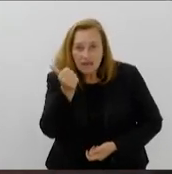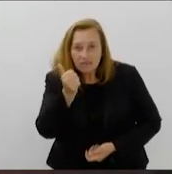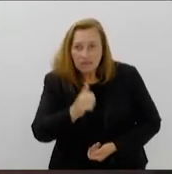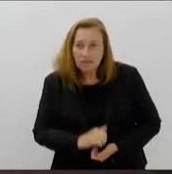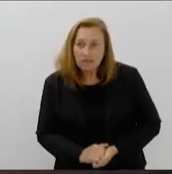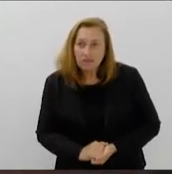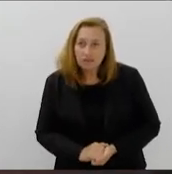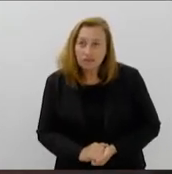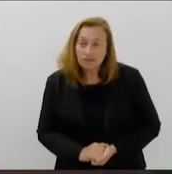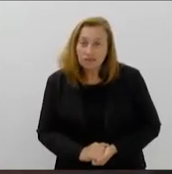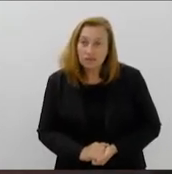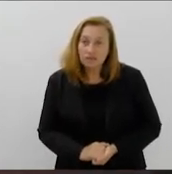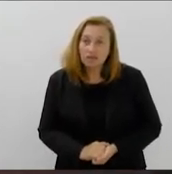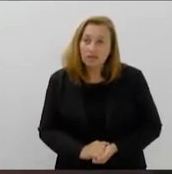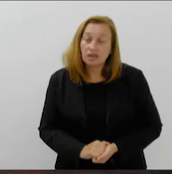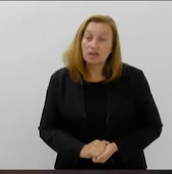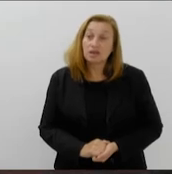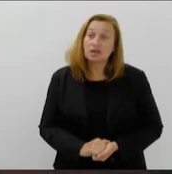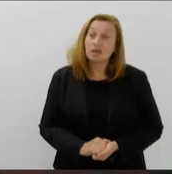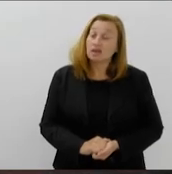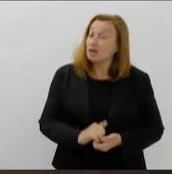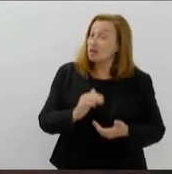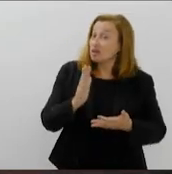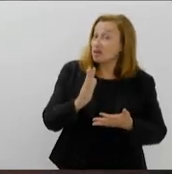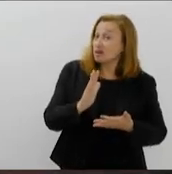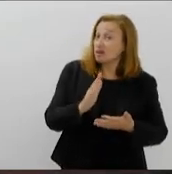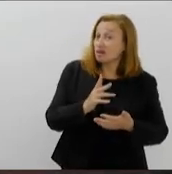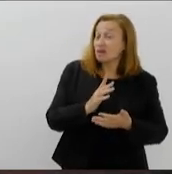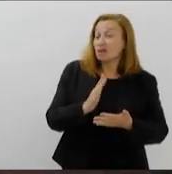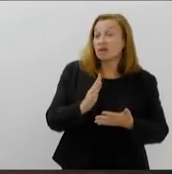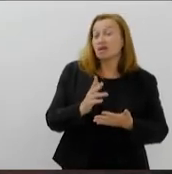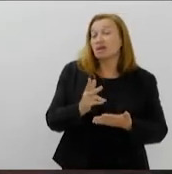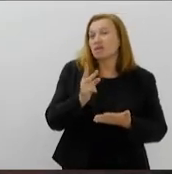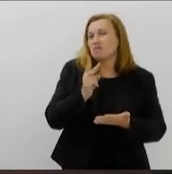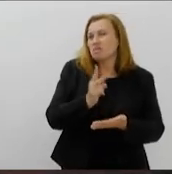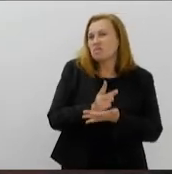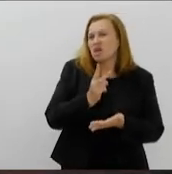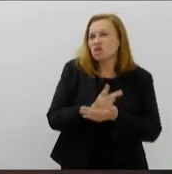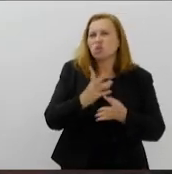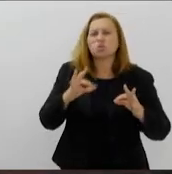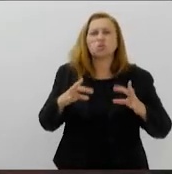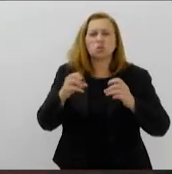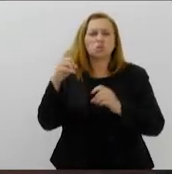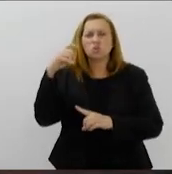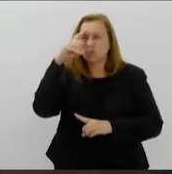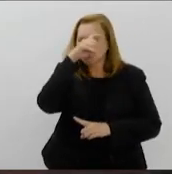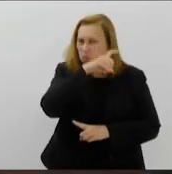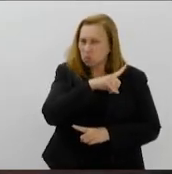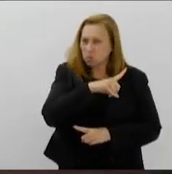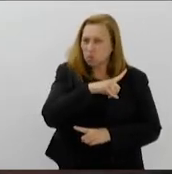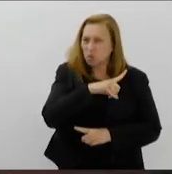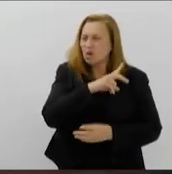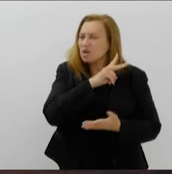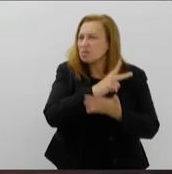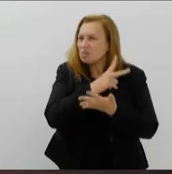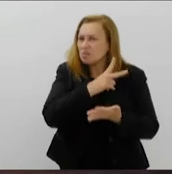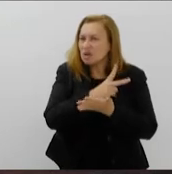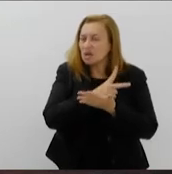coisa: apesar dos pesares, apesar de todas as dificuldades, apesar